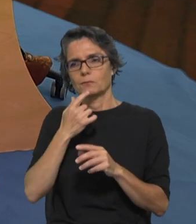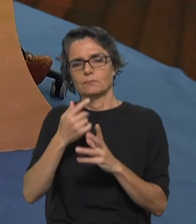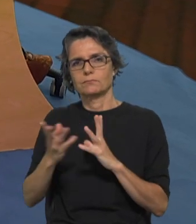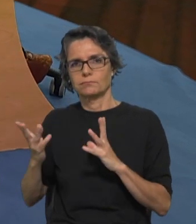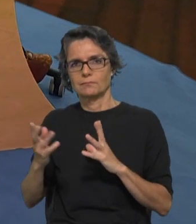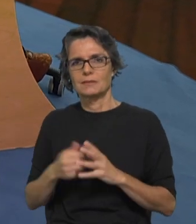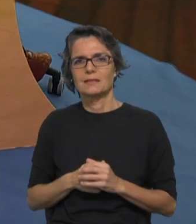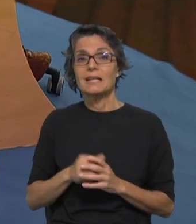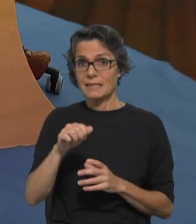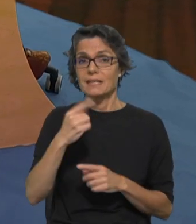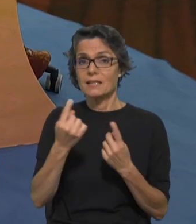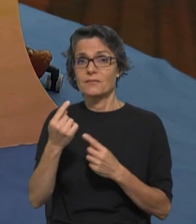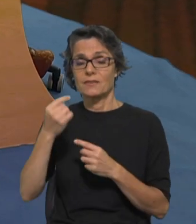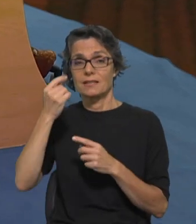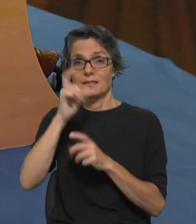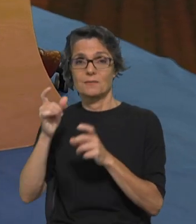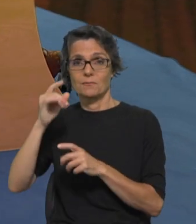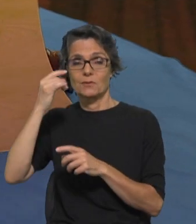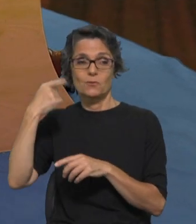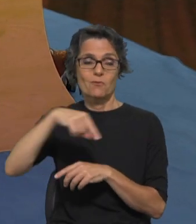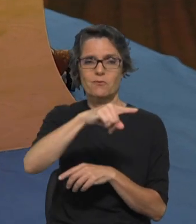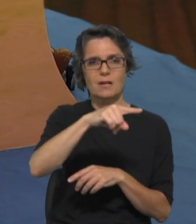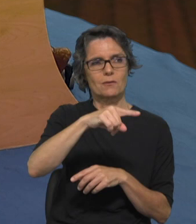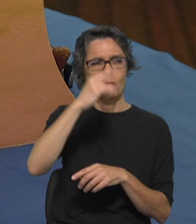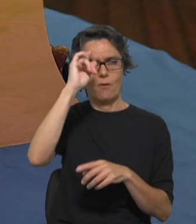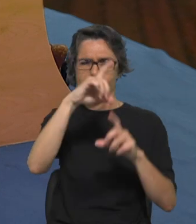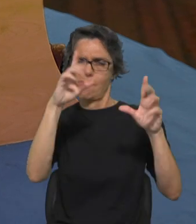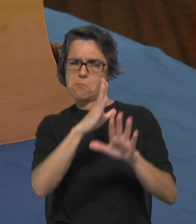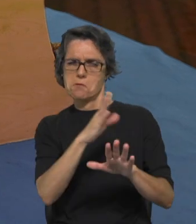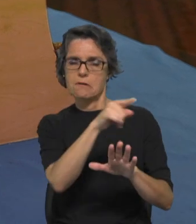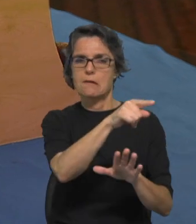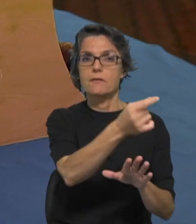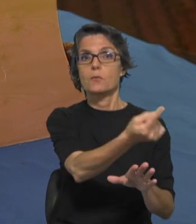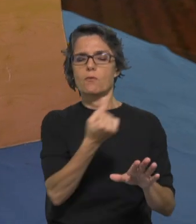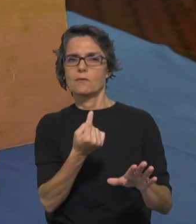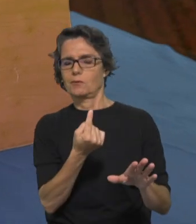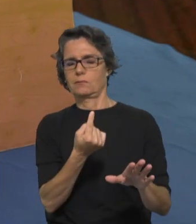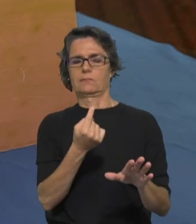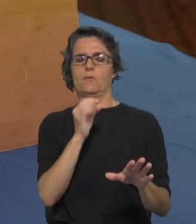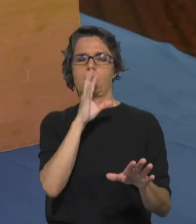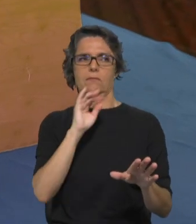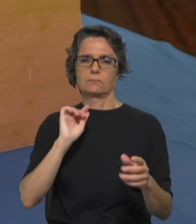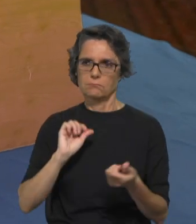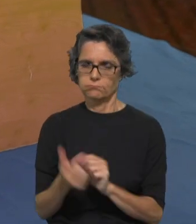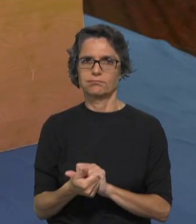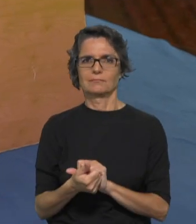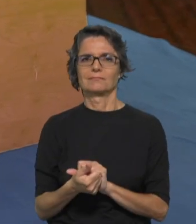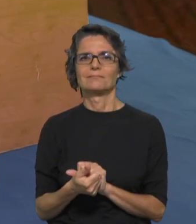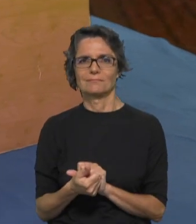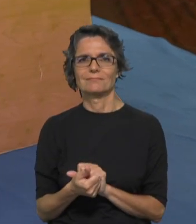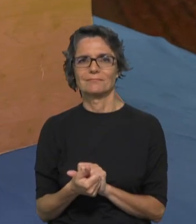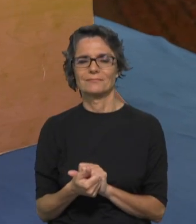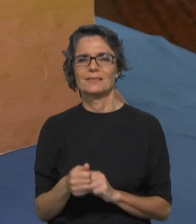vem-se completamente transfigurado no bom sentido, não é? Aliás, é muito engraçado, porque isso faz-me lembrar uma